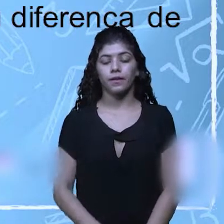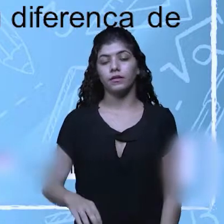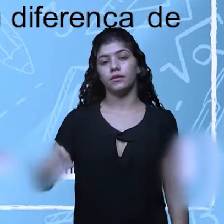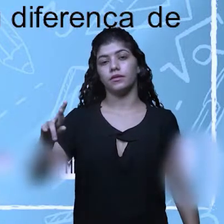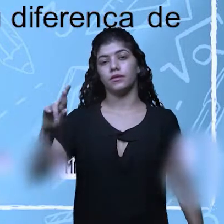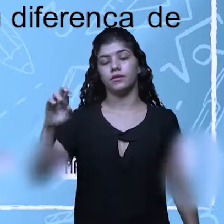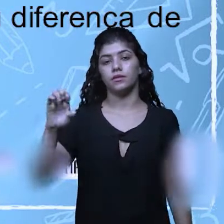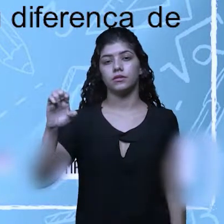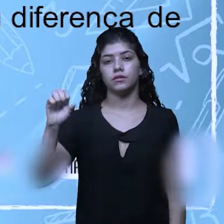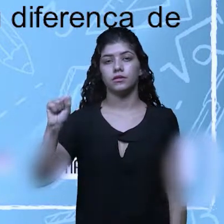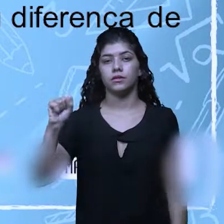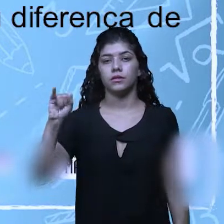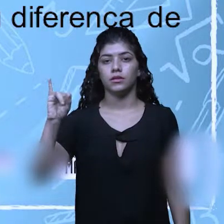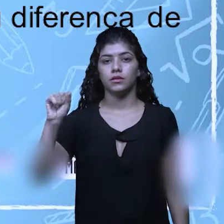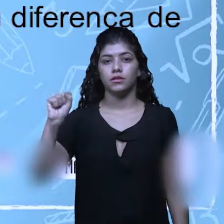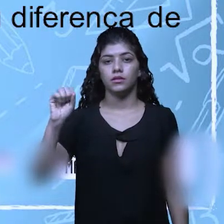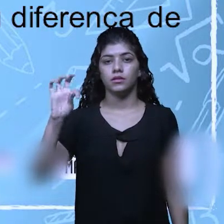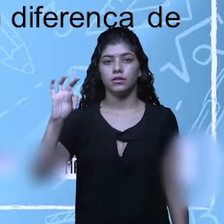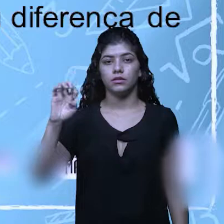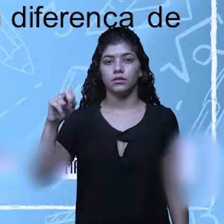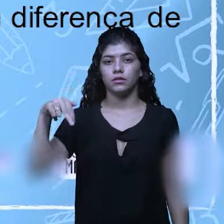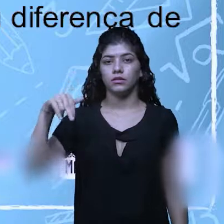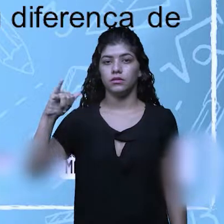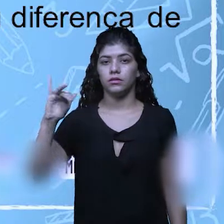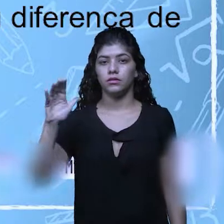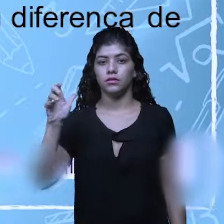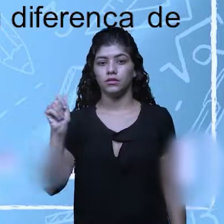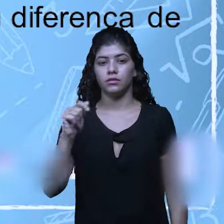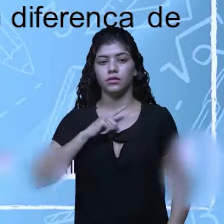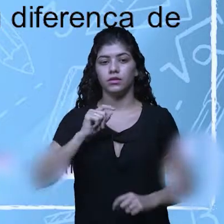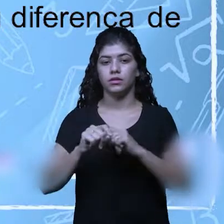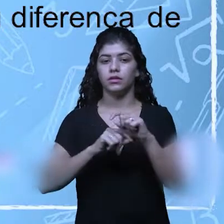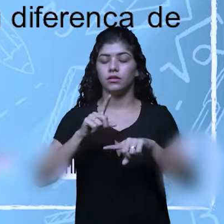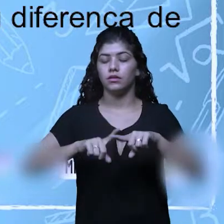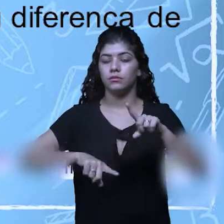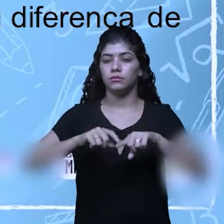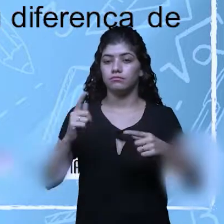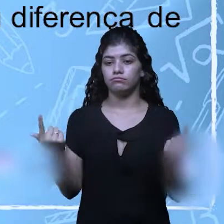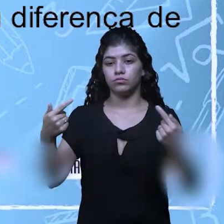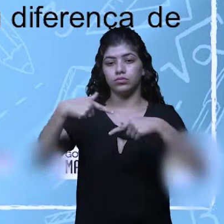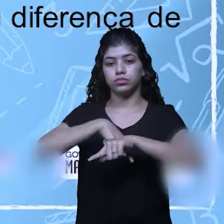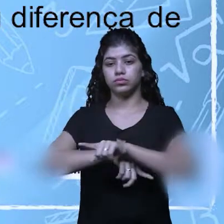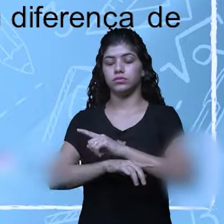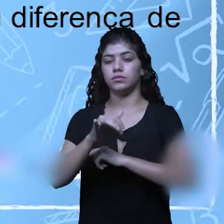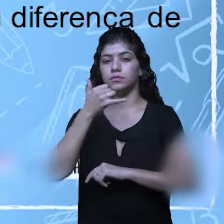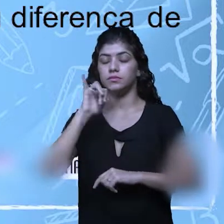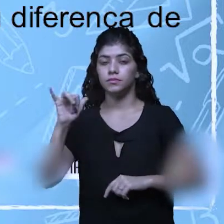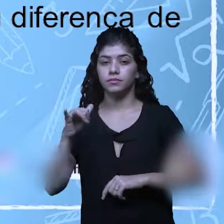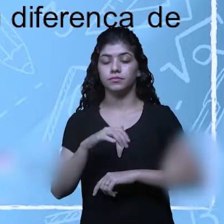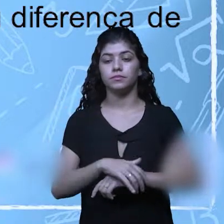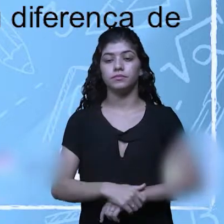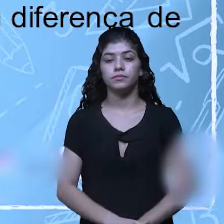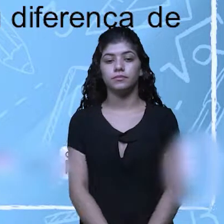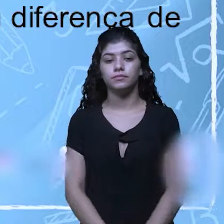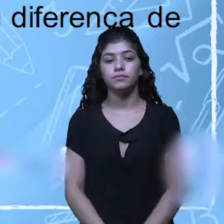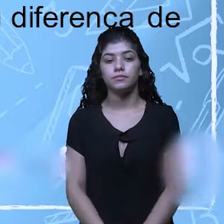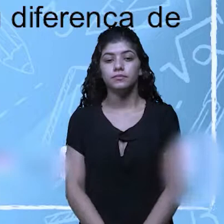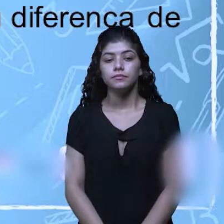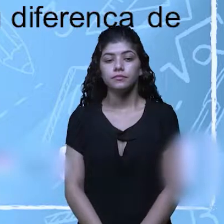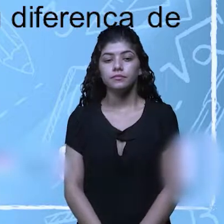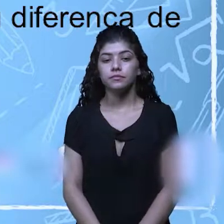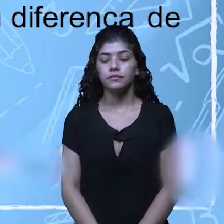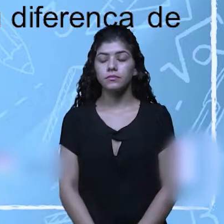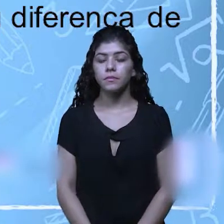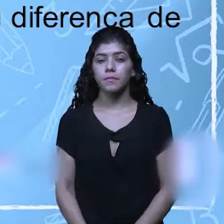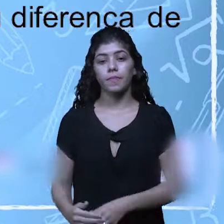Resistência elétrica é a oposição dos materiais à passagem da corrente elétrica. Então, a